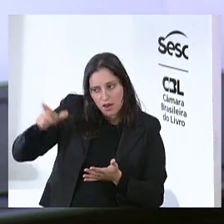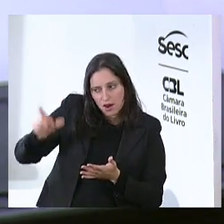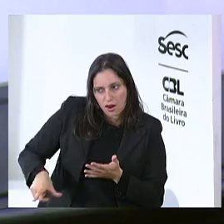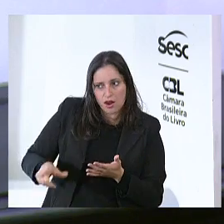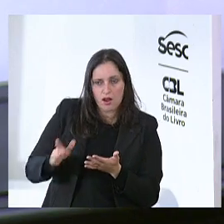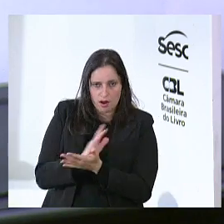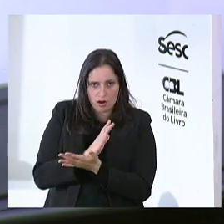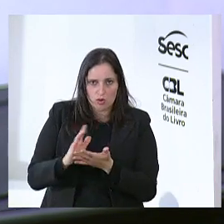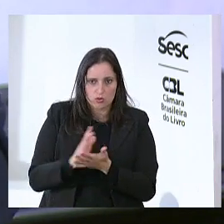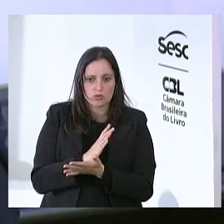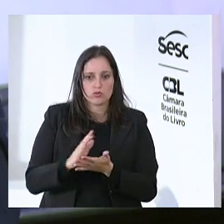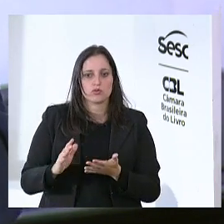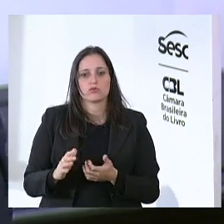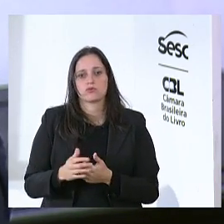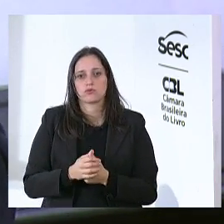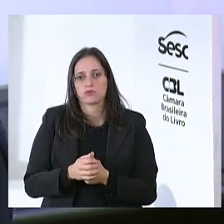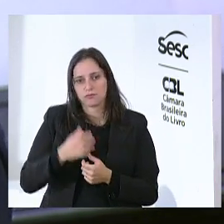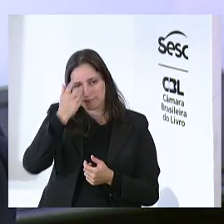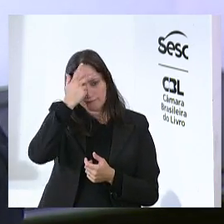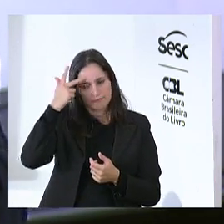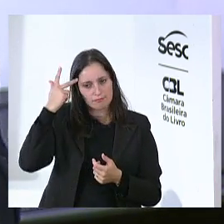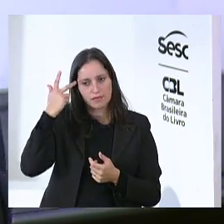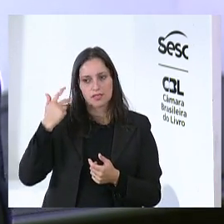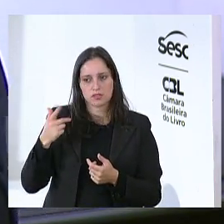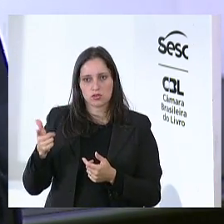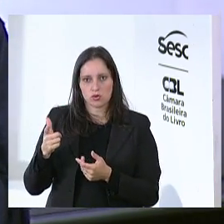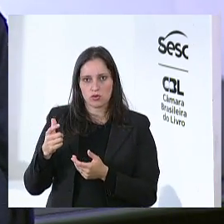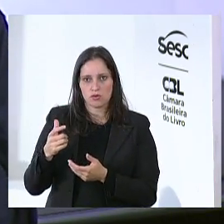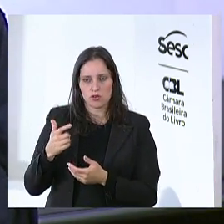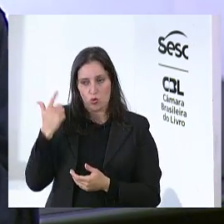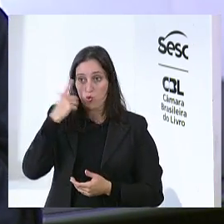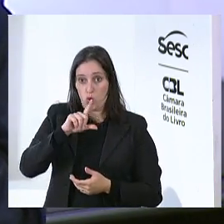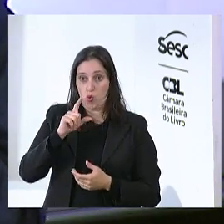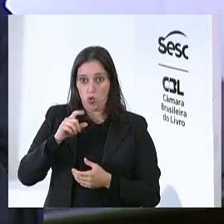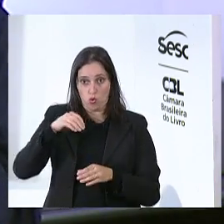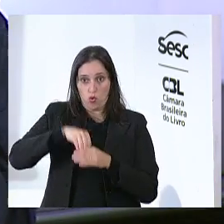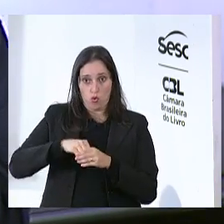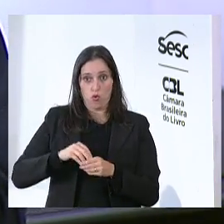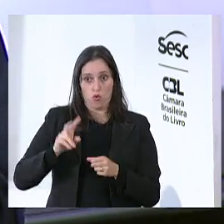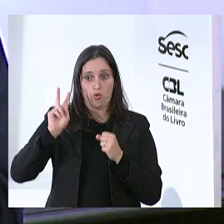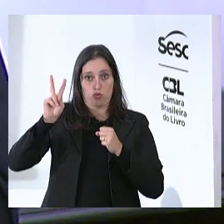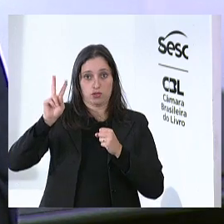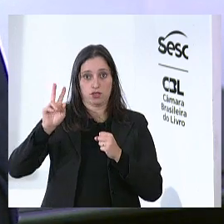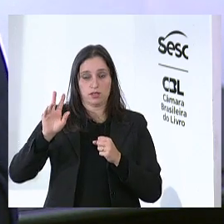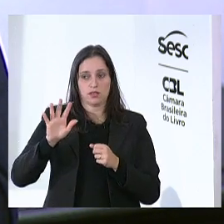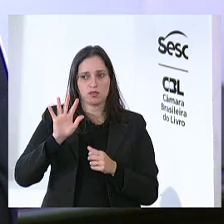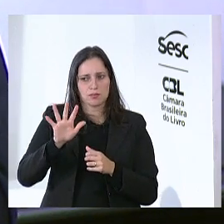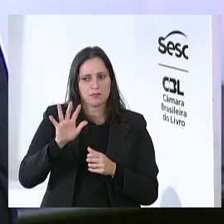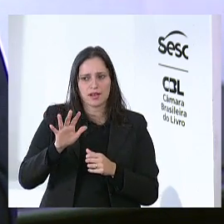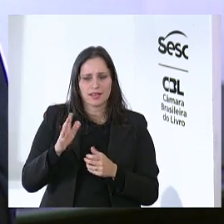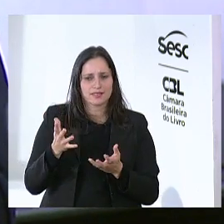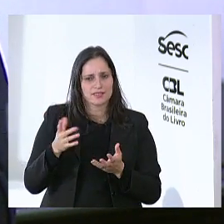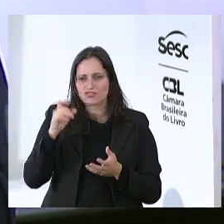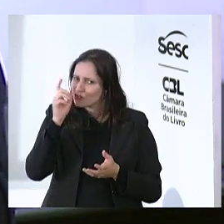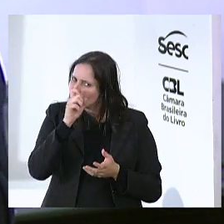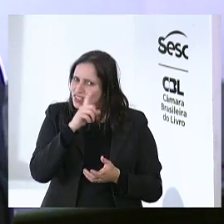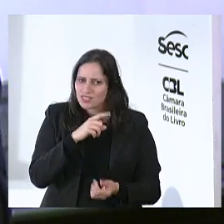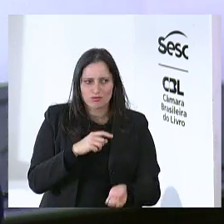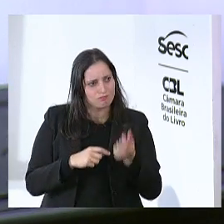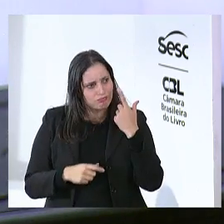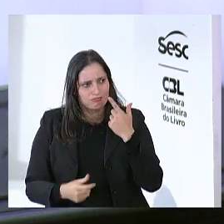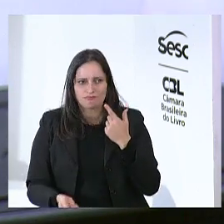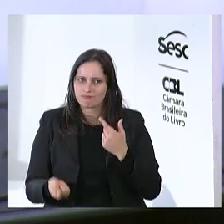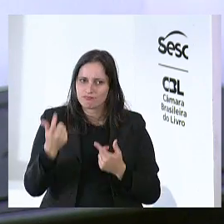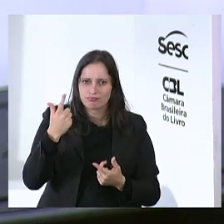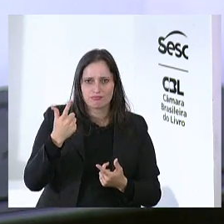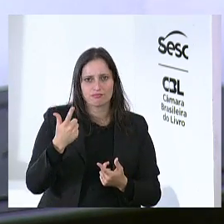apoiadas em redes cívicas, redes, associações civis, mas é muito raro. Não é? Então, eu acho que a gente tem que